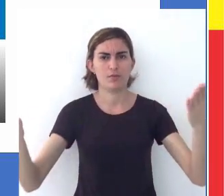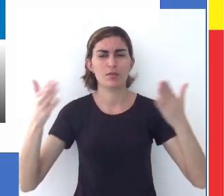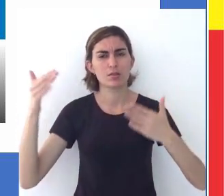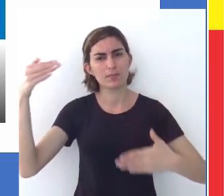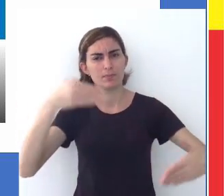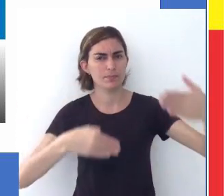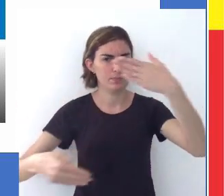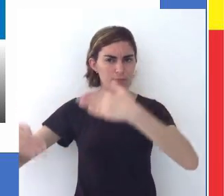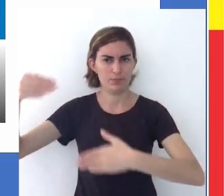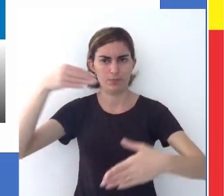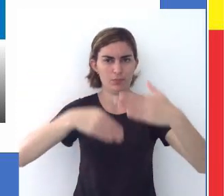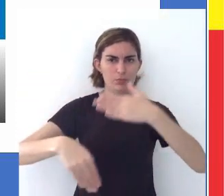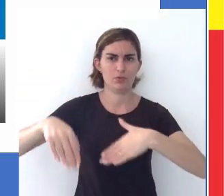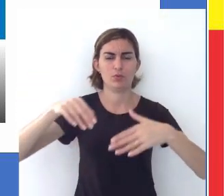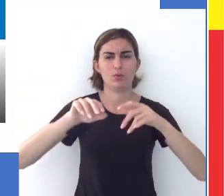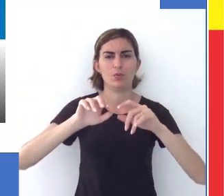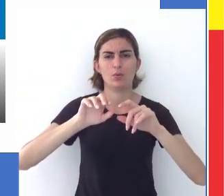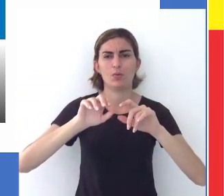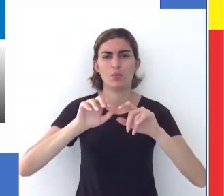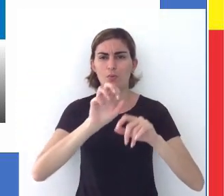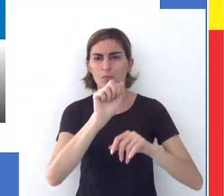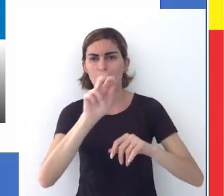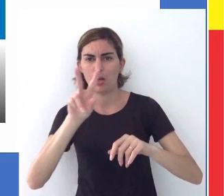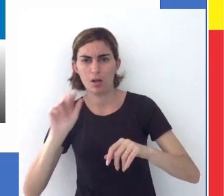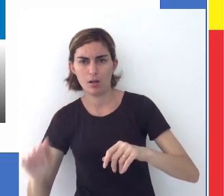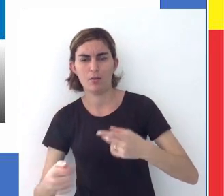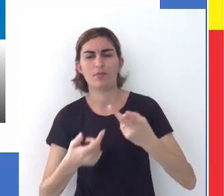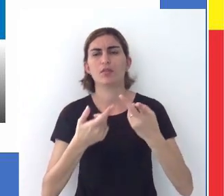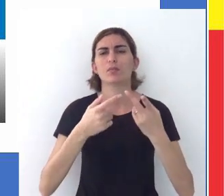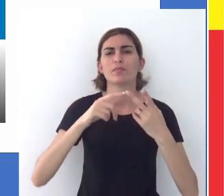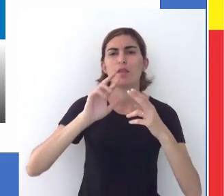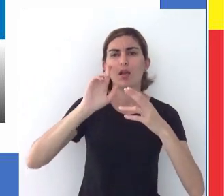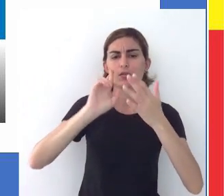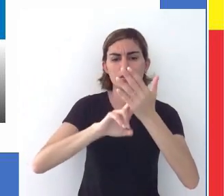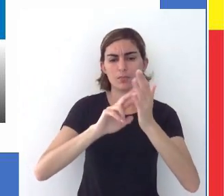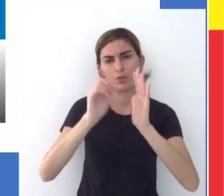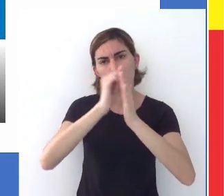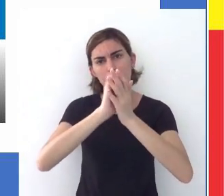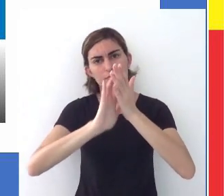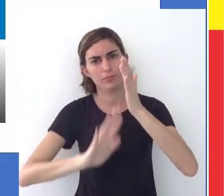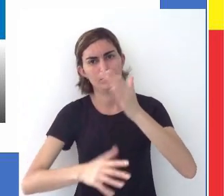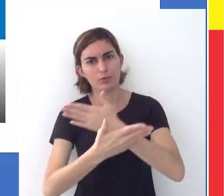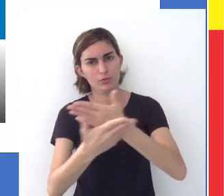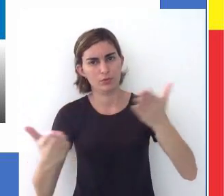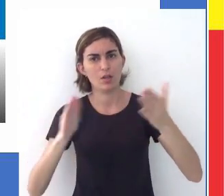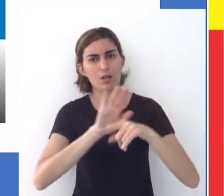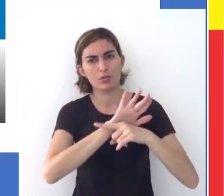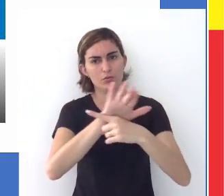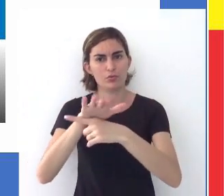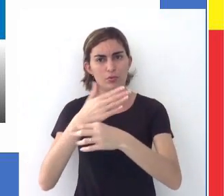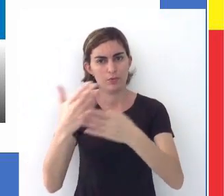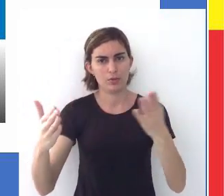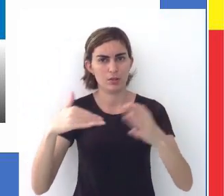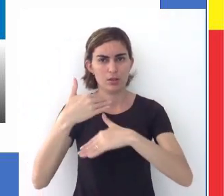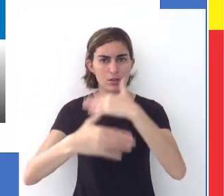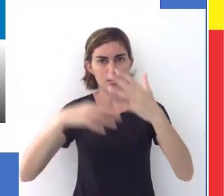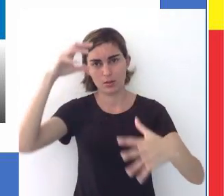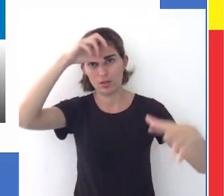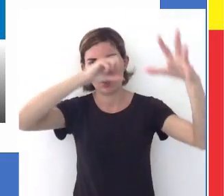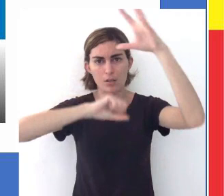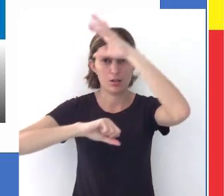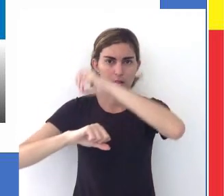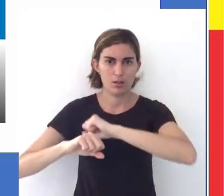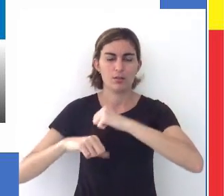que vocês acessem o portal, tá? É interessante que vocês façam as atividades que estão lá. Isso ajuda vocês no desenvolvimento,